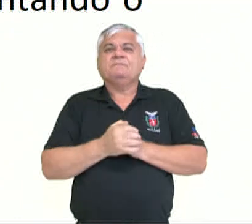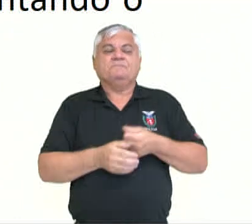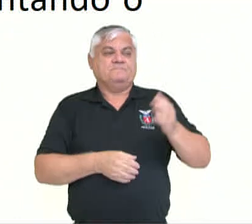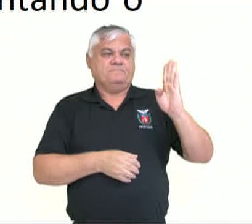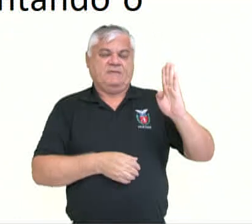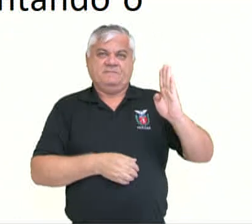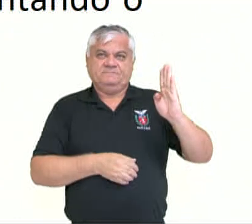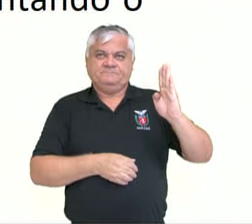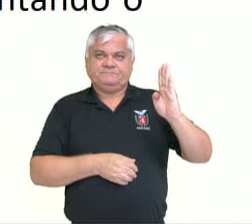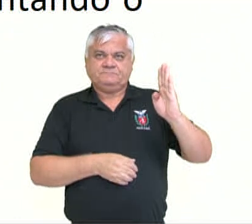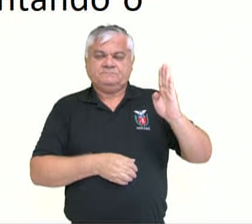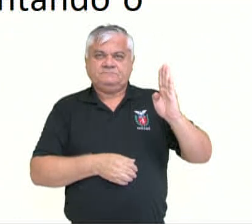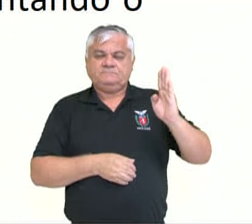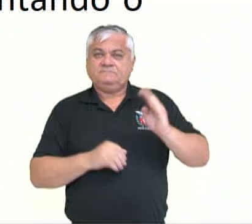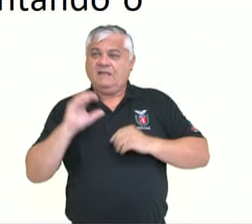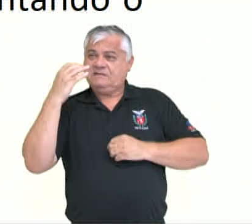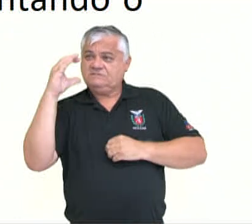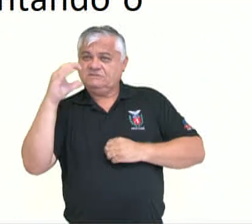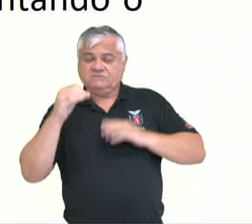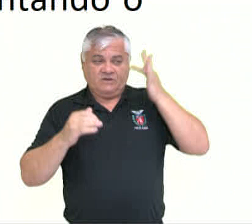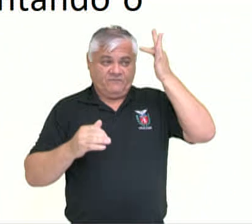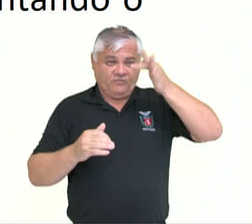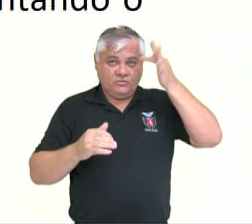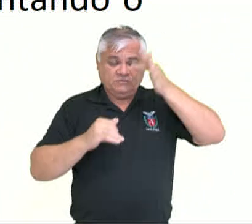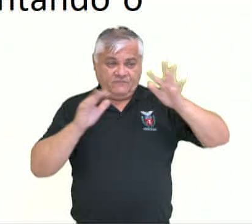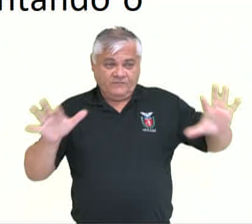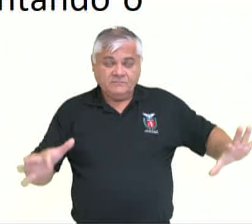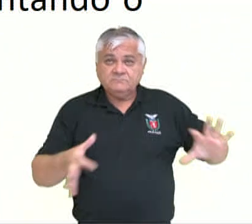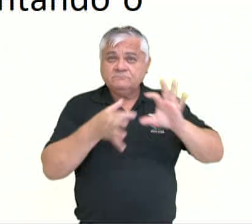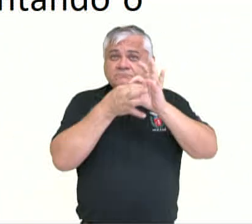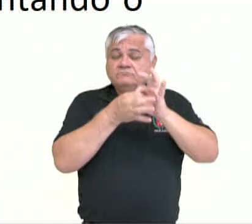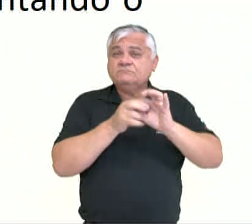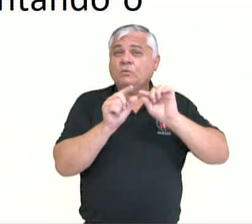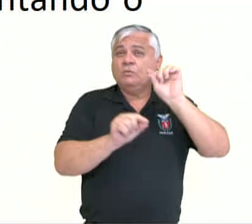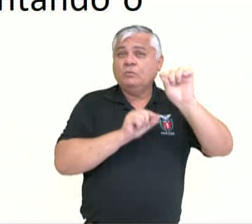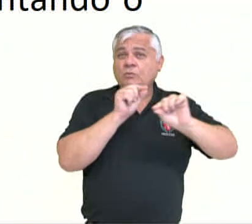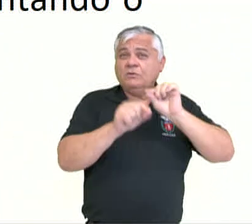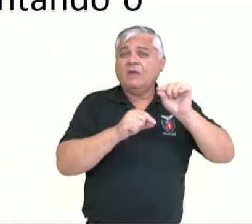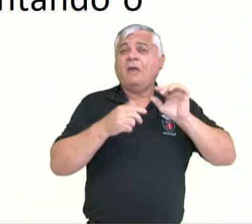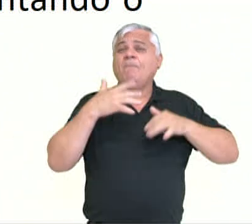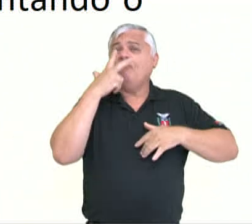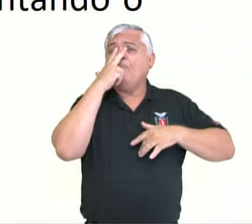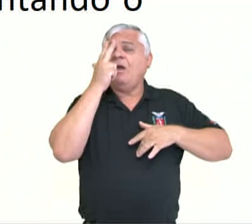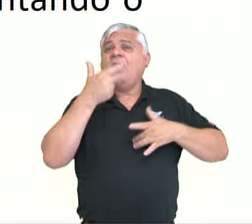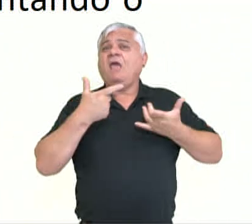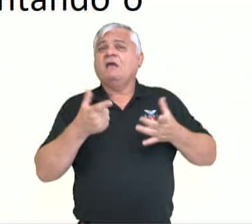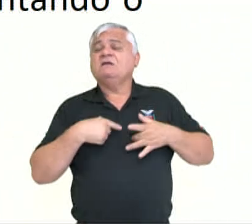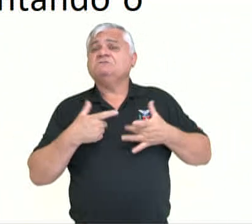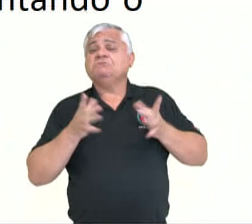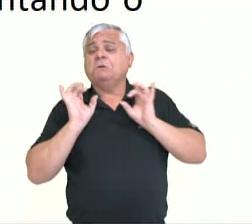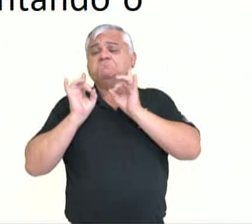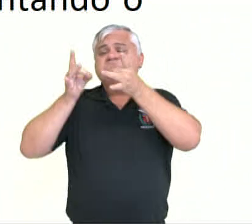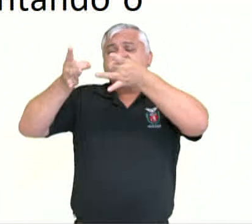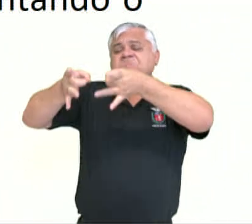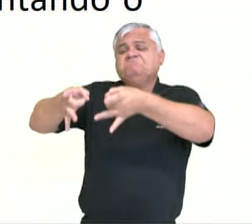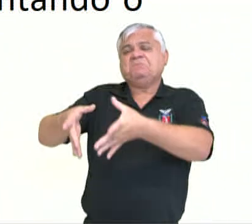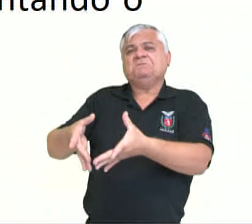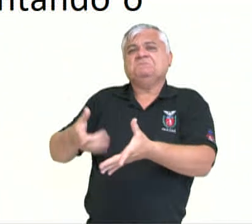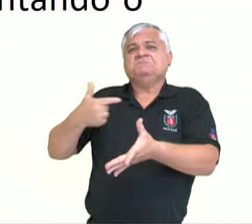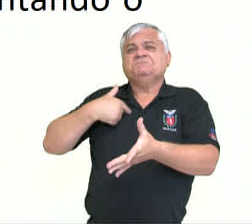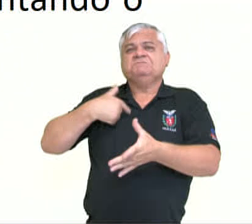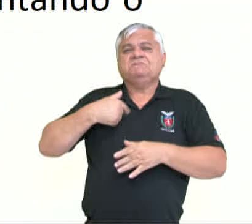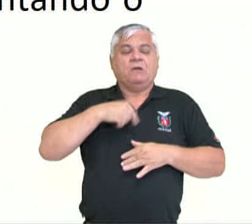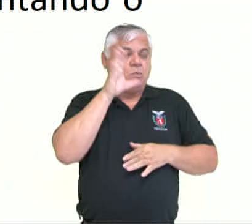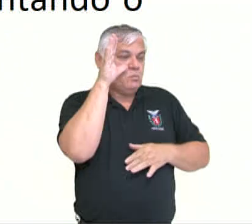B. Ciência e filosofia estavam vinculadas, representando o abandono da episteme e o